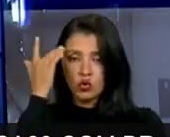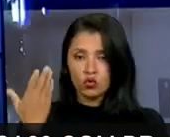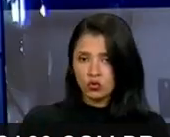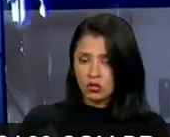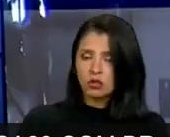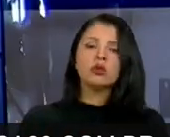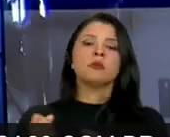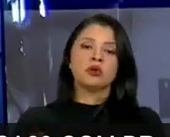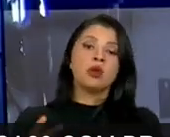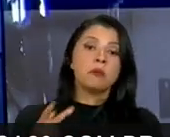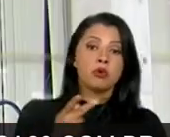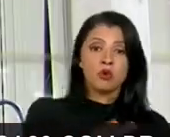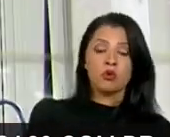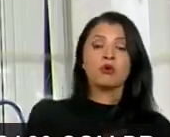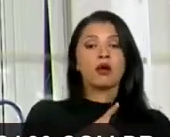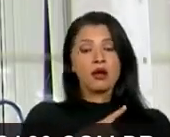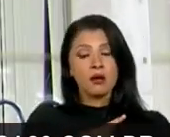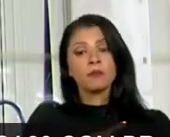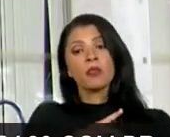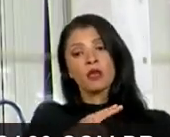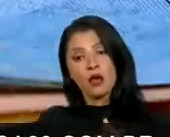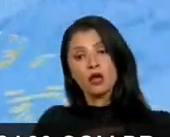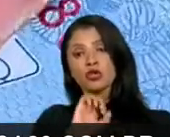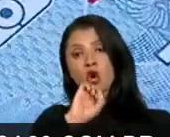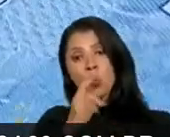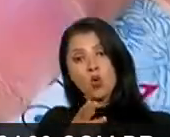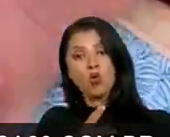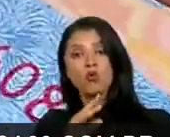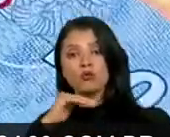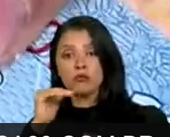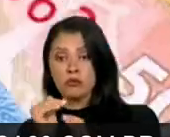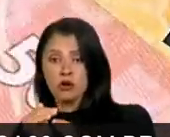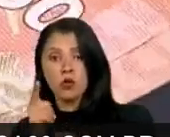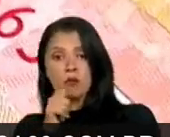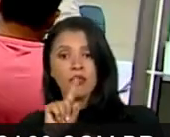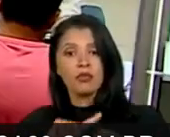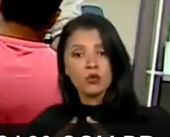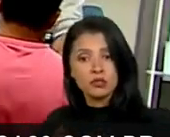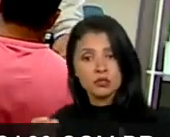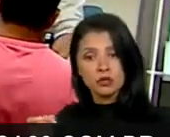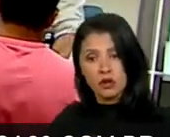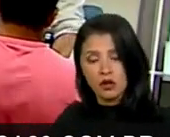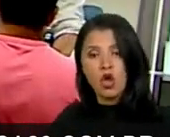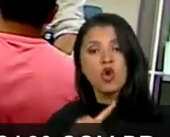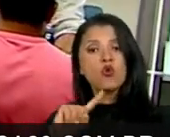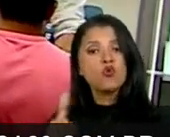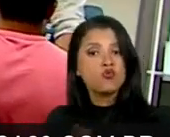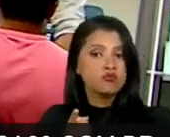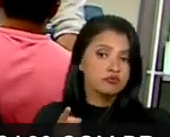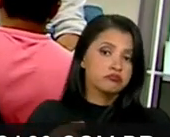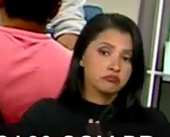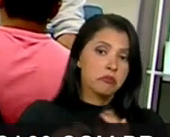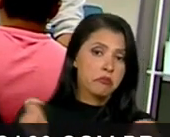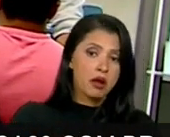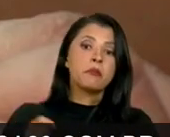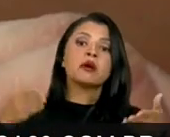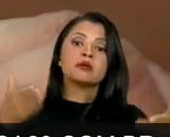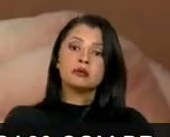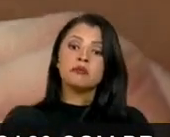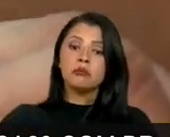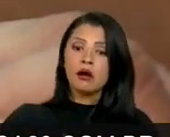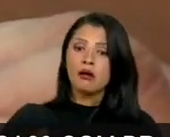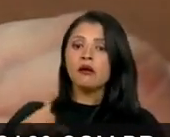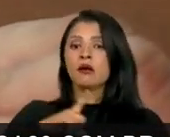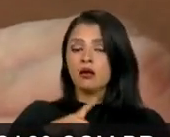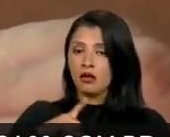procurar a Caixa Econômica ou o Banco do Brasil para renegociar a dívida. Um dos critérios para participar da negociação é